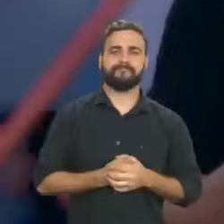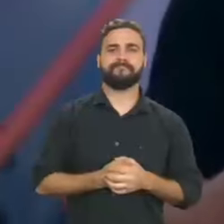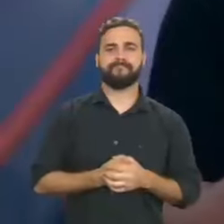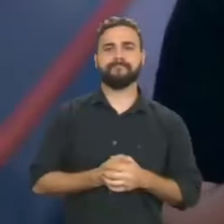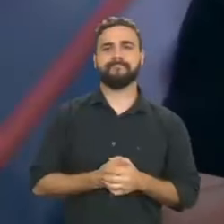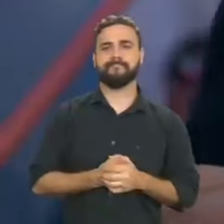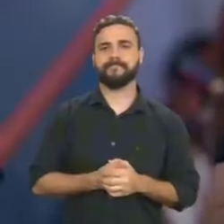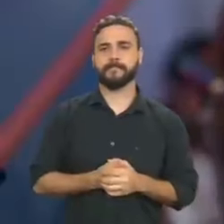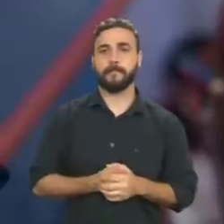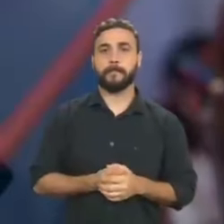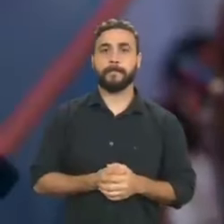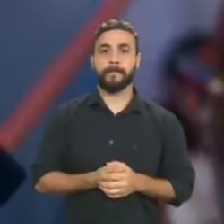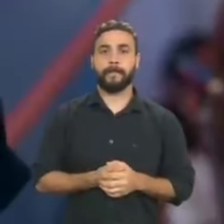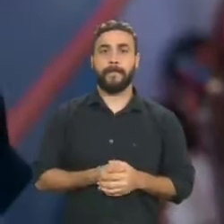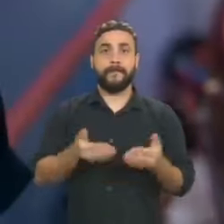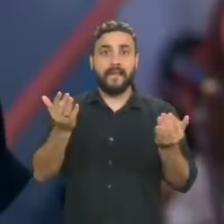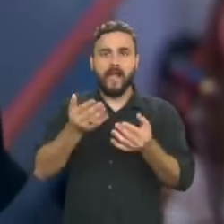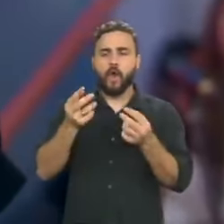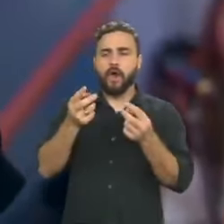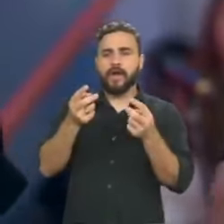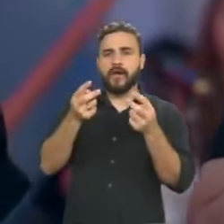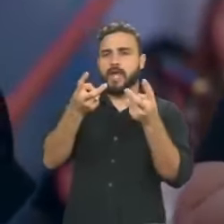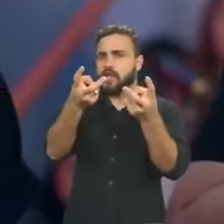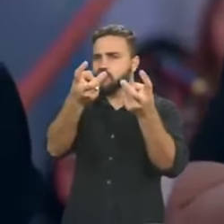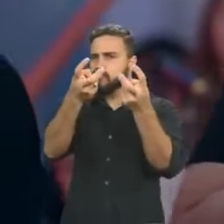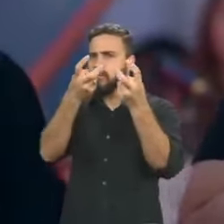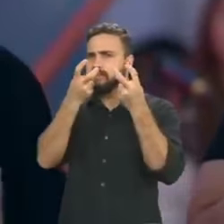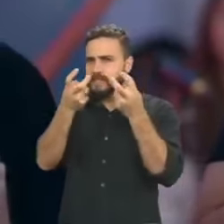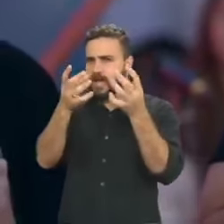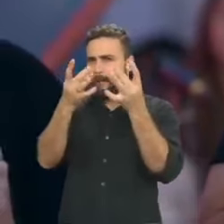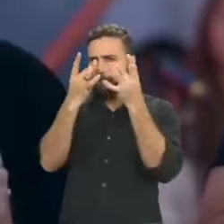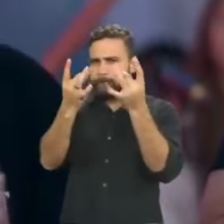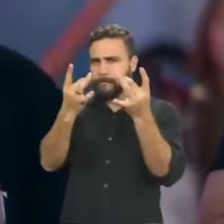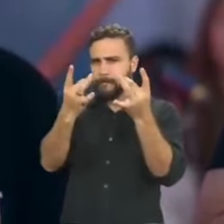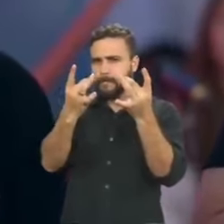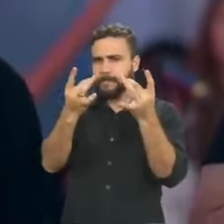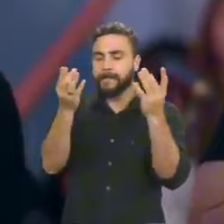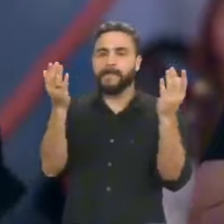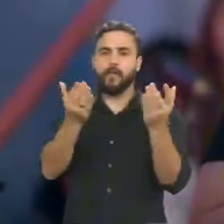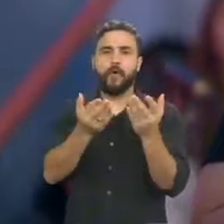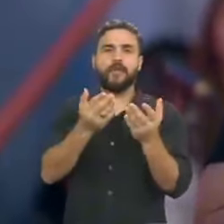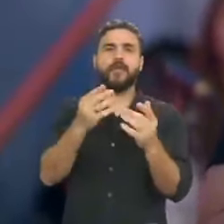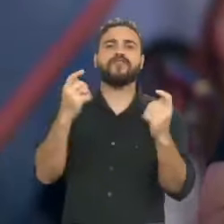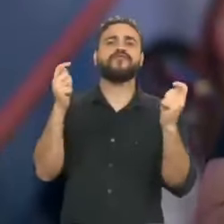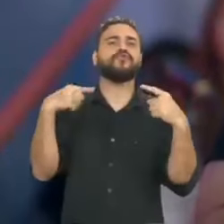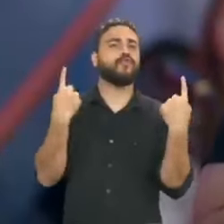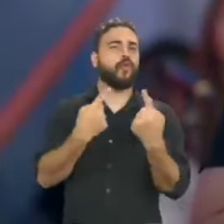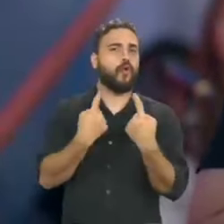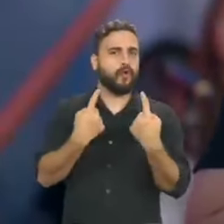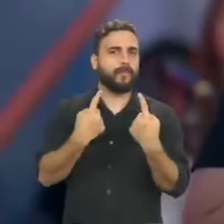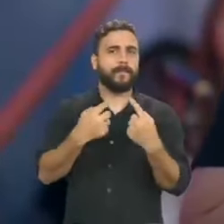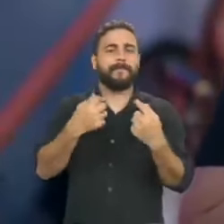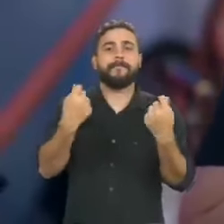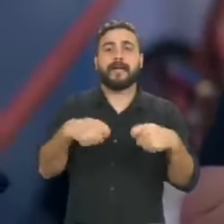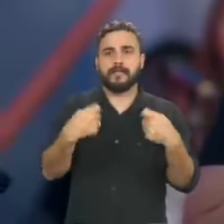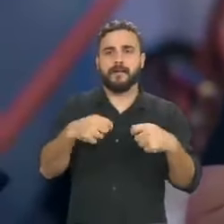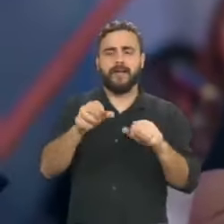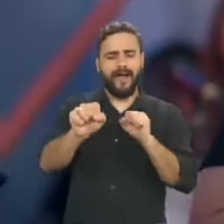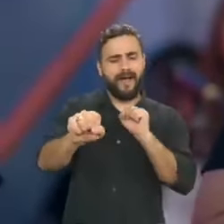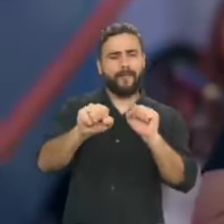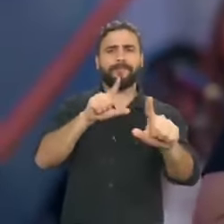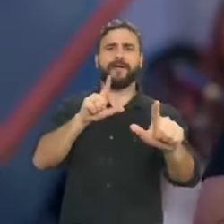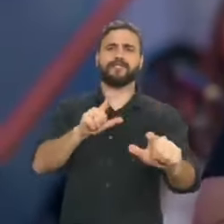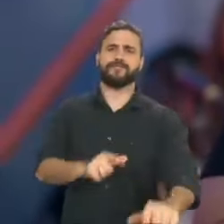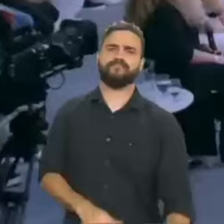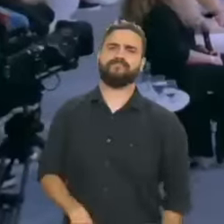queria chamar sua atenção, porque nós precisamos agir.